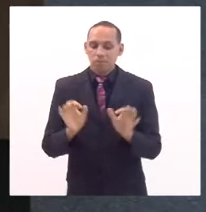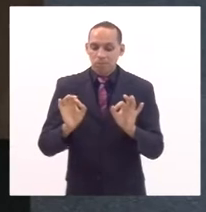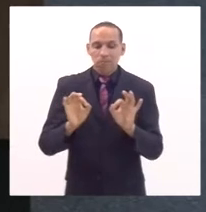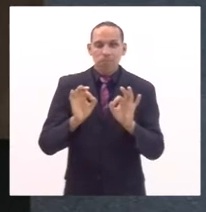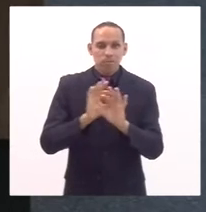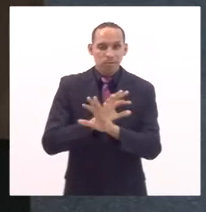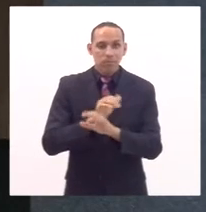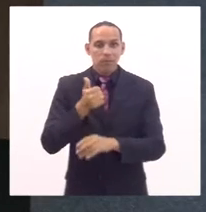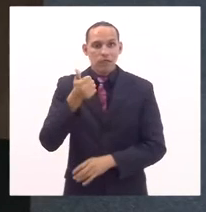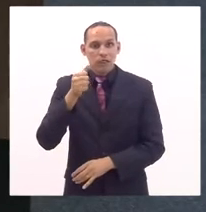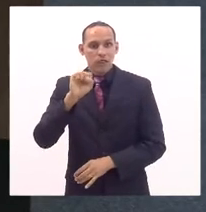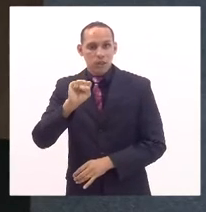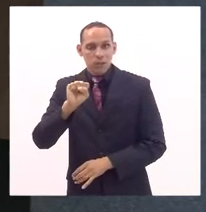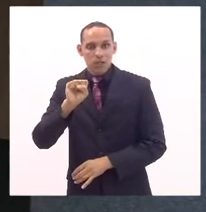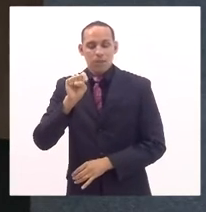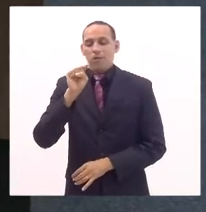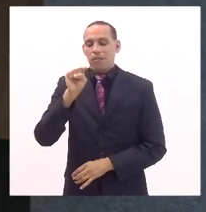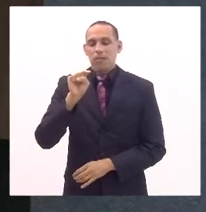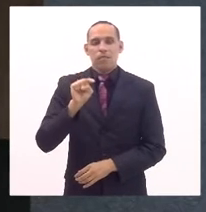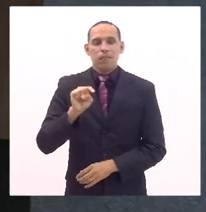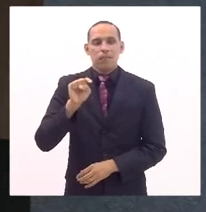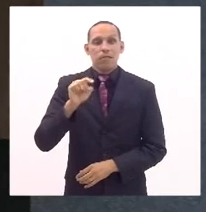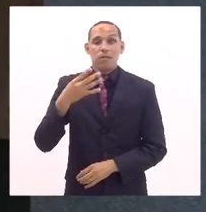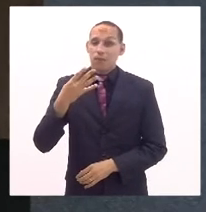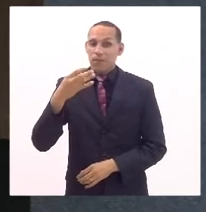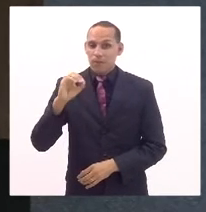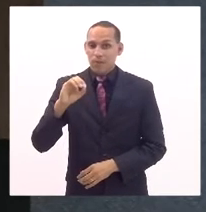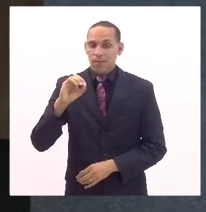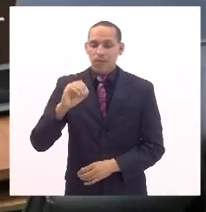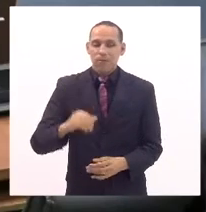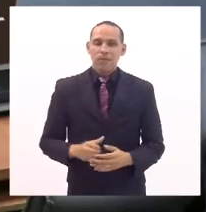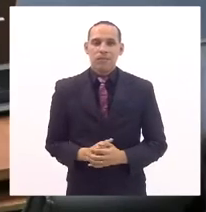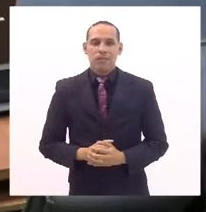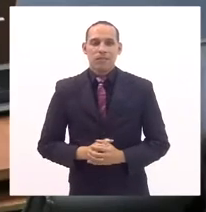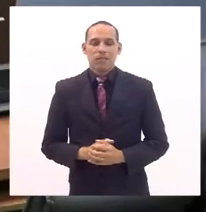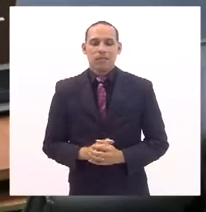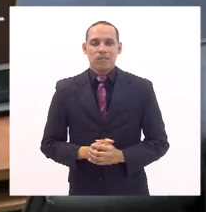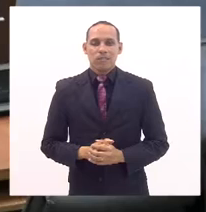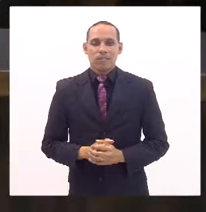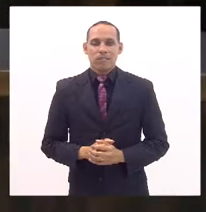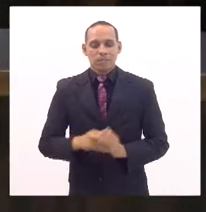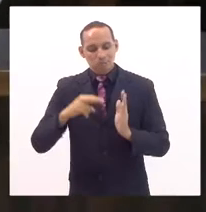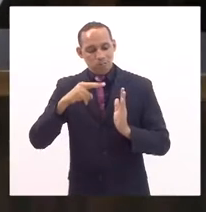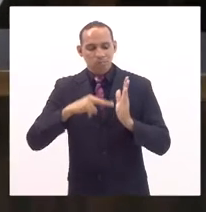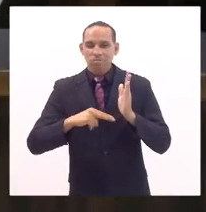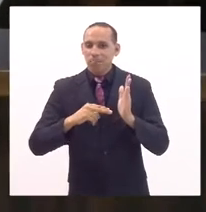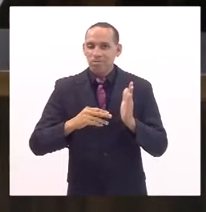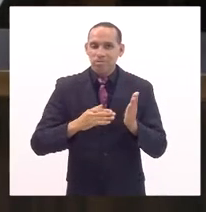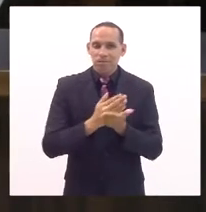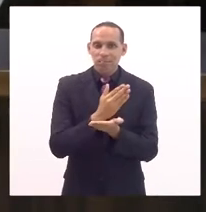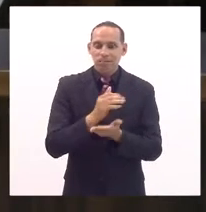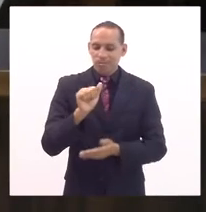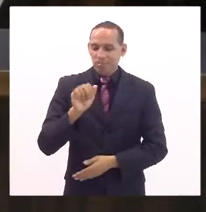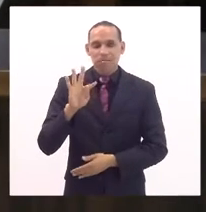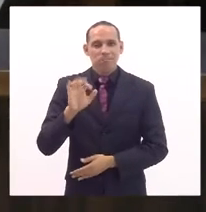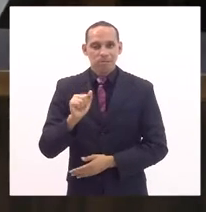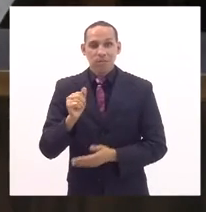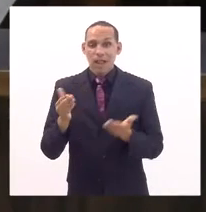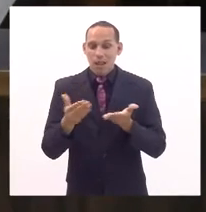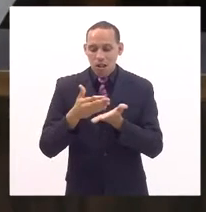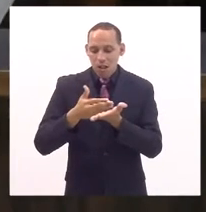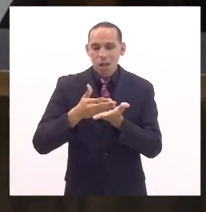encerrou suas 18:40 lida e aprovada a ata